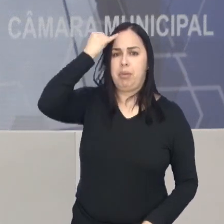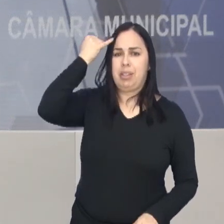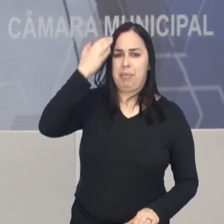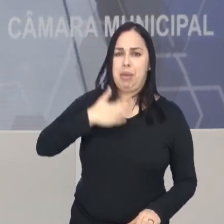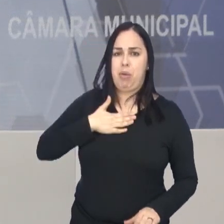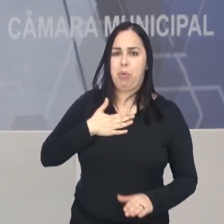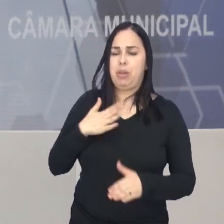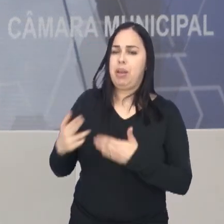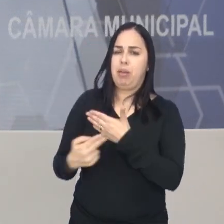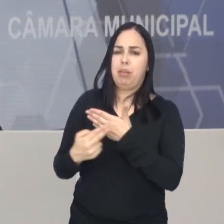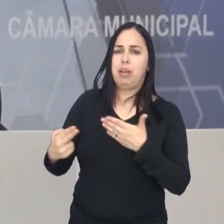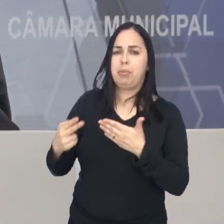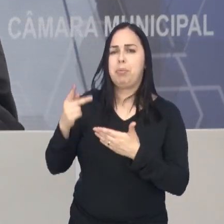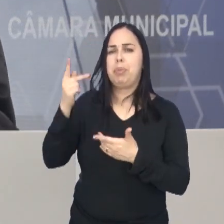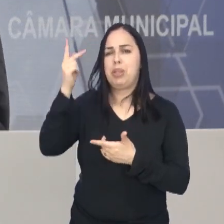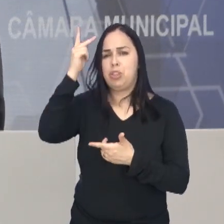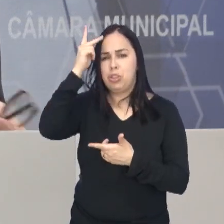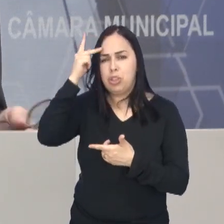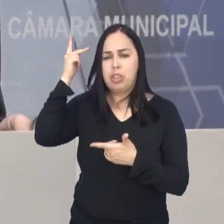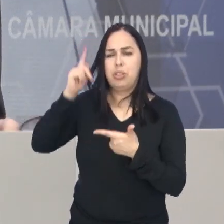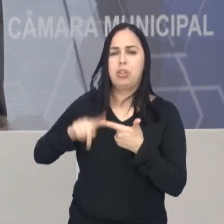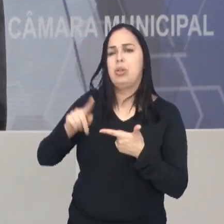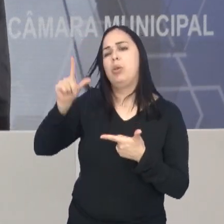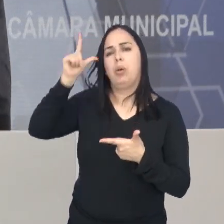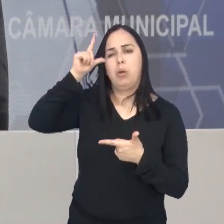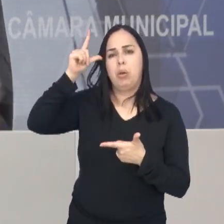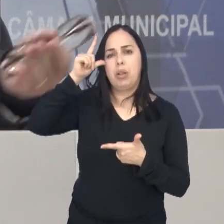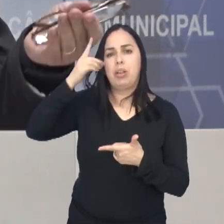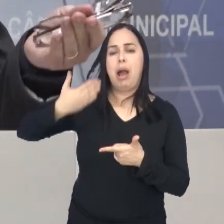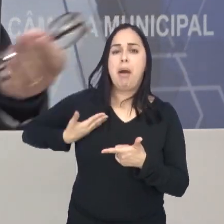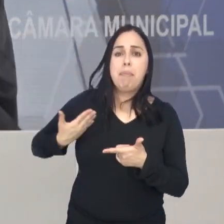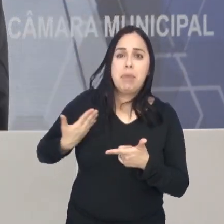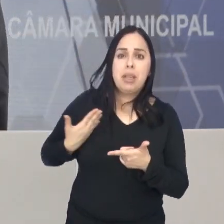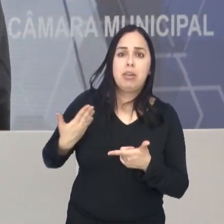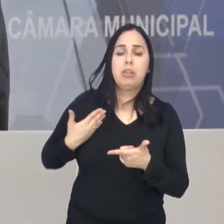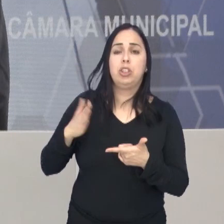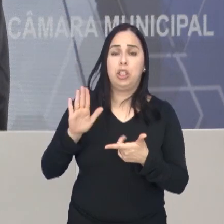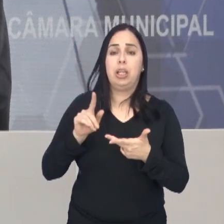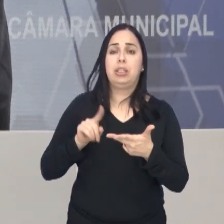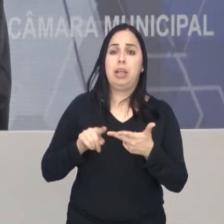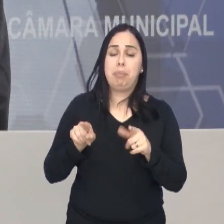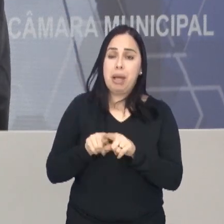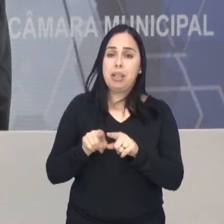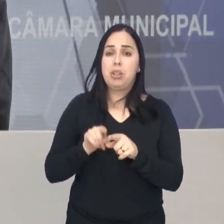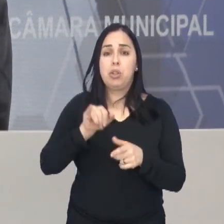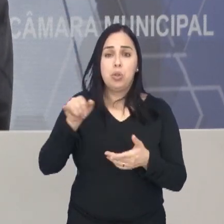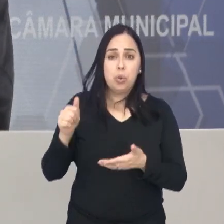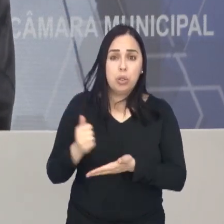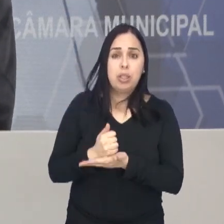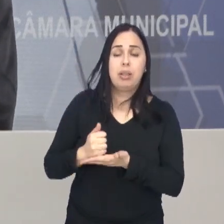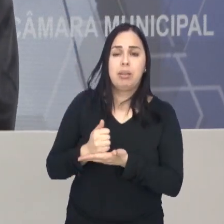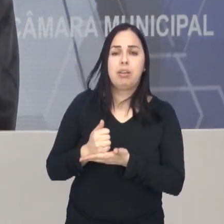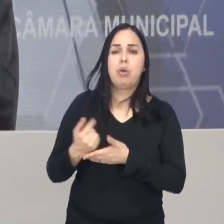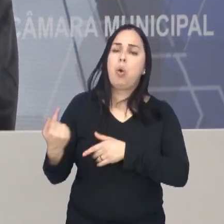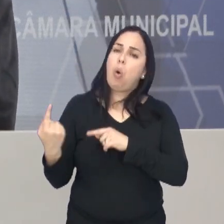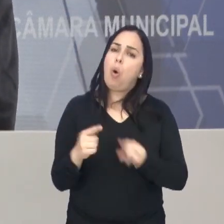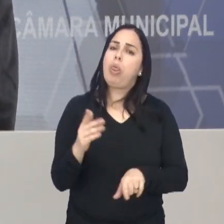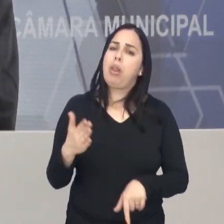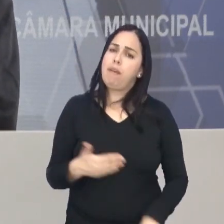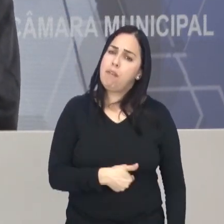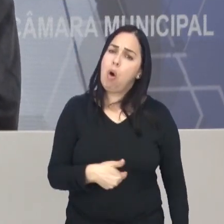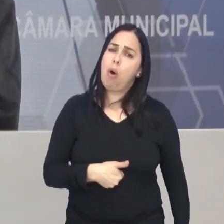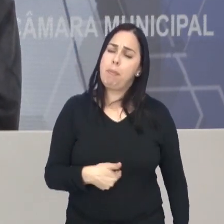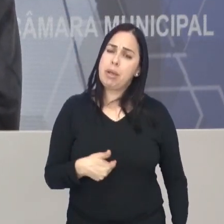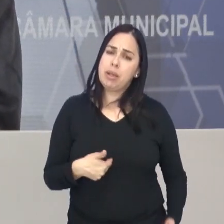do Petit, é do Lino, é de outros colegas vereadores, já foi do Juninho, né? Para a gente votar contra a fome na nossa